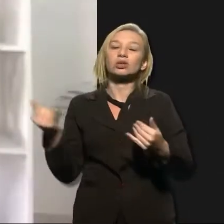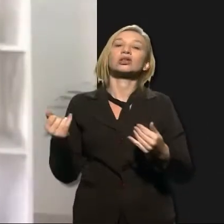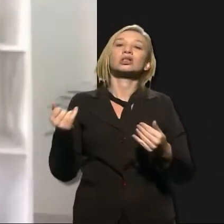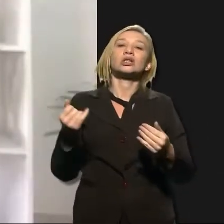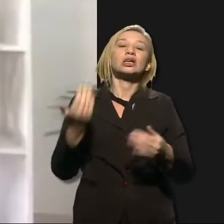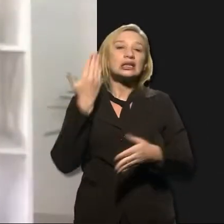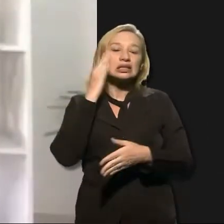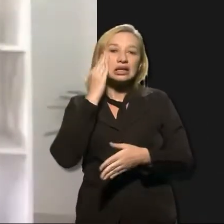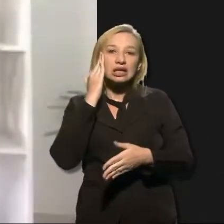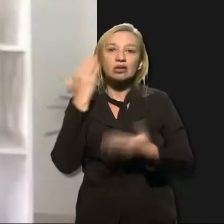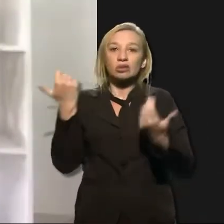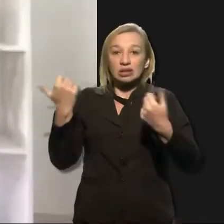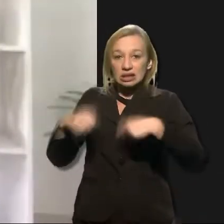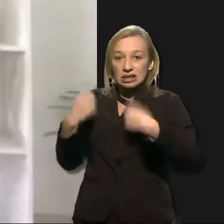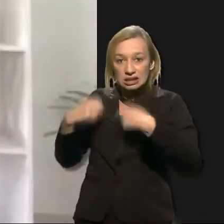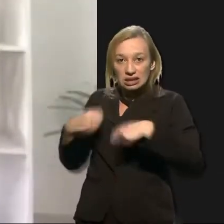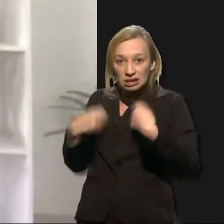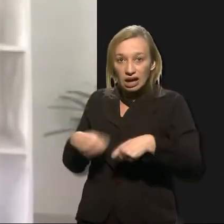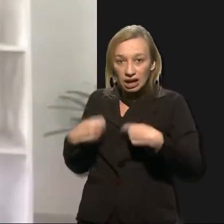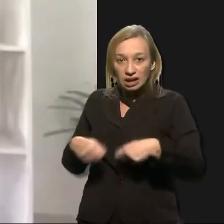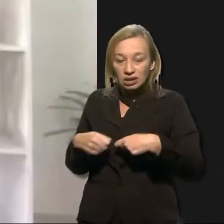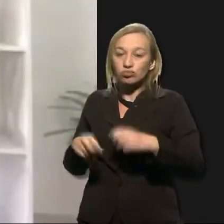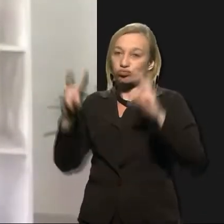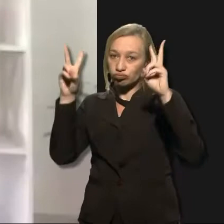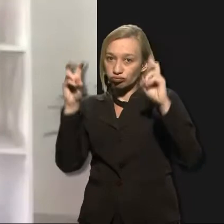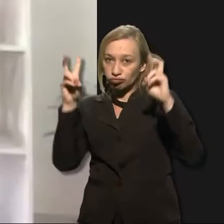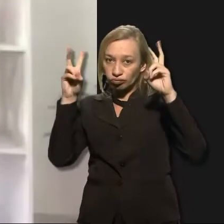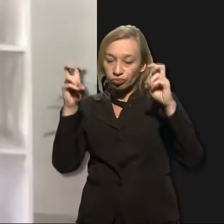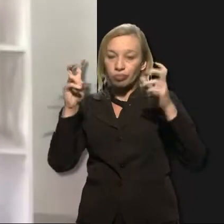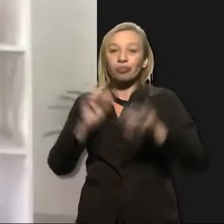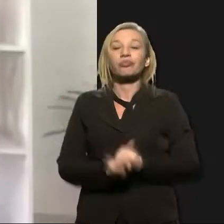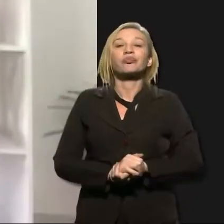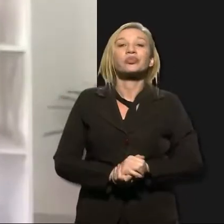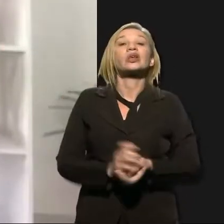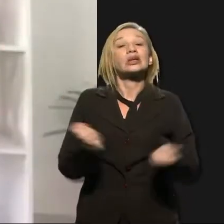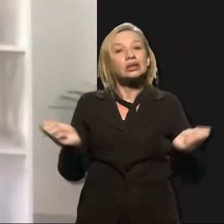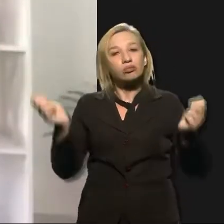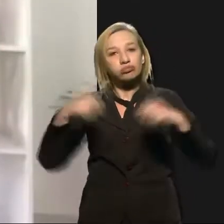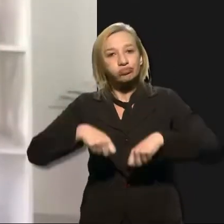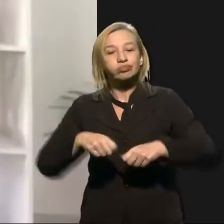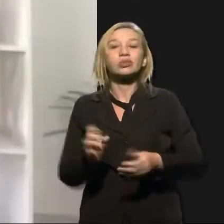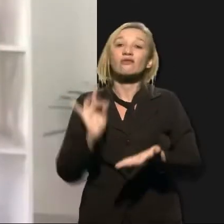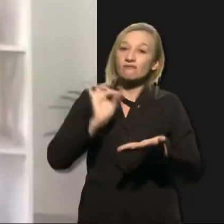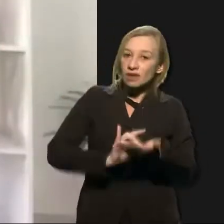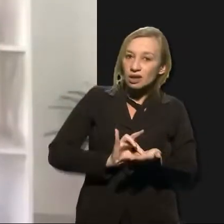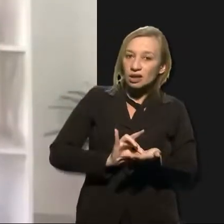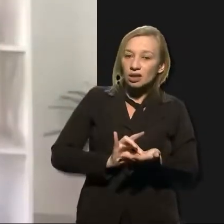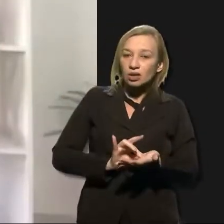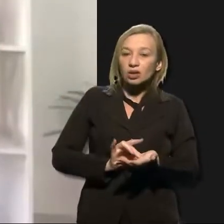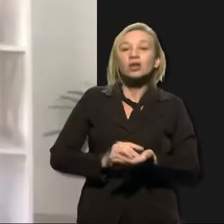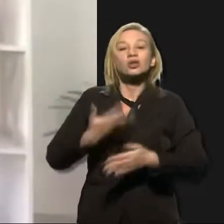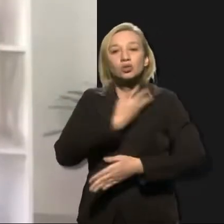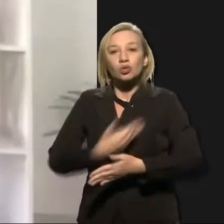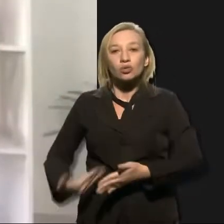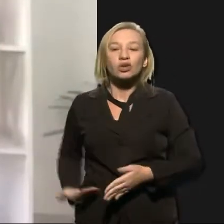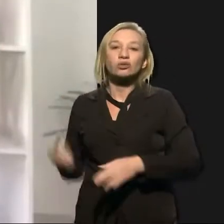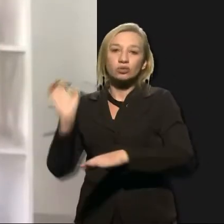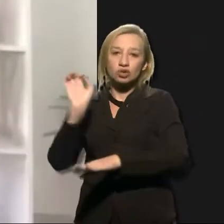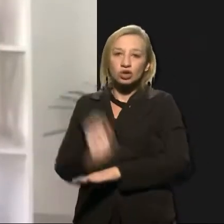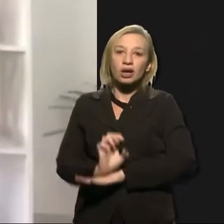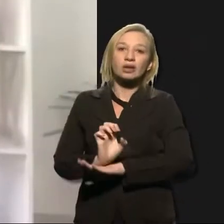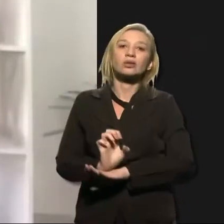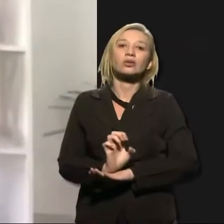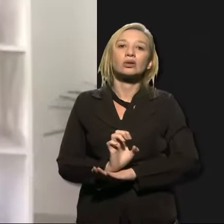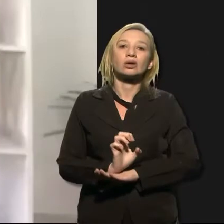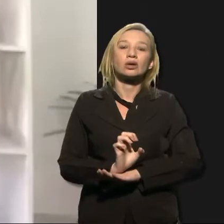muitas mãos, justamente entendendo a complexidade dessa situação e que na possibilidade